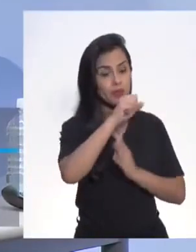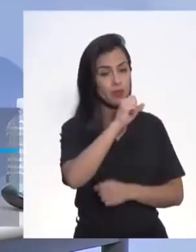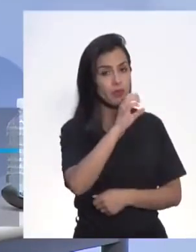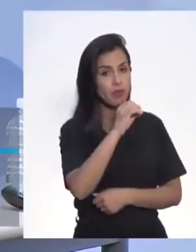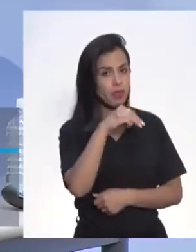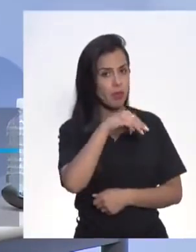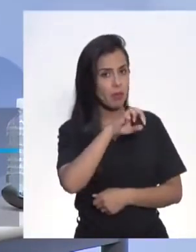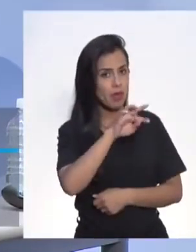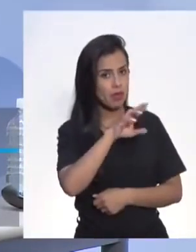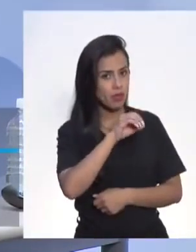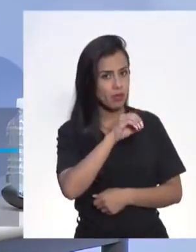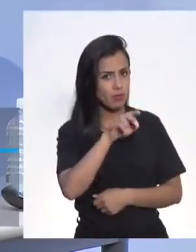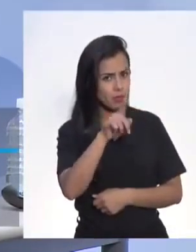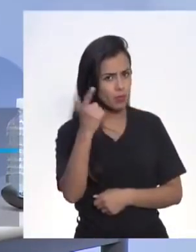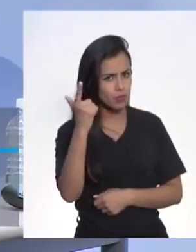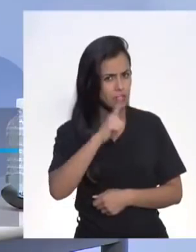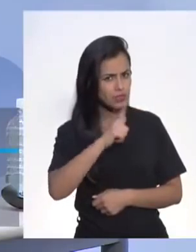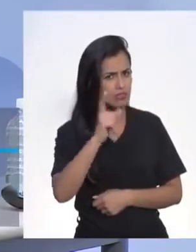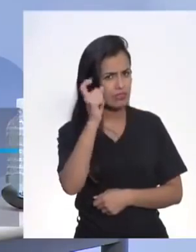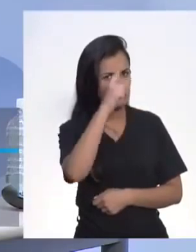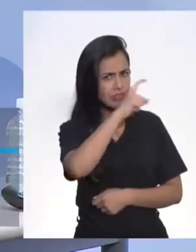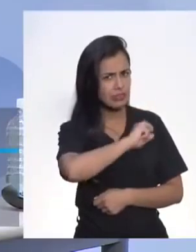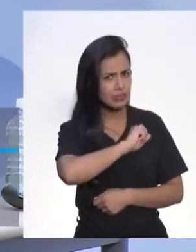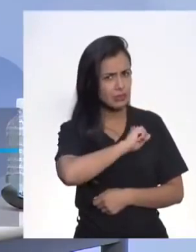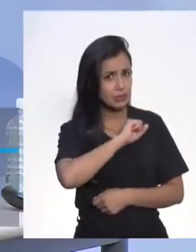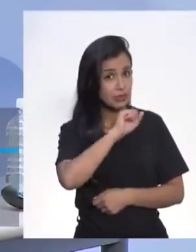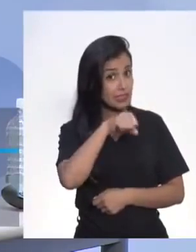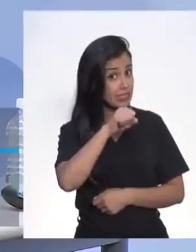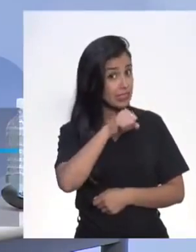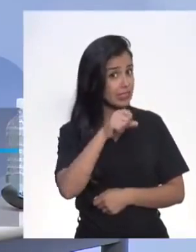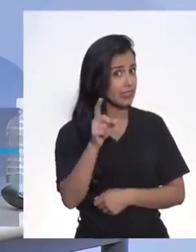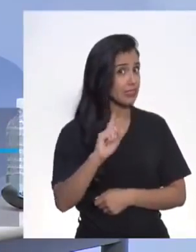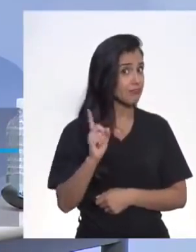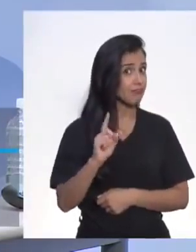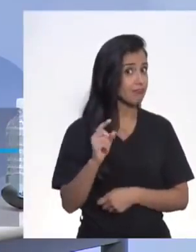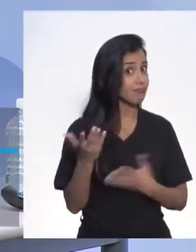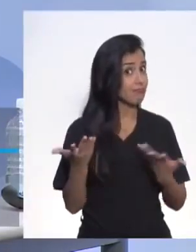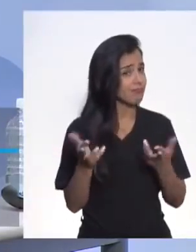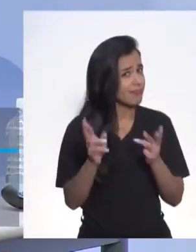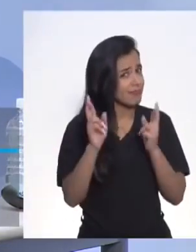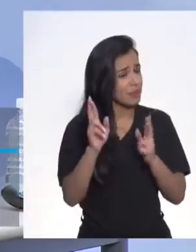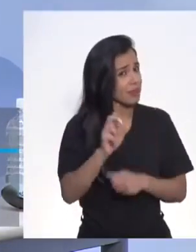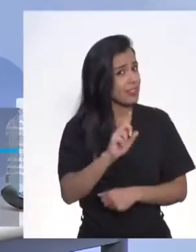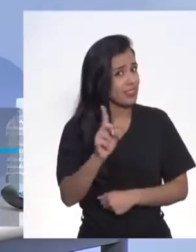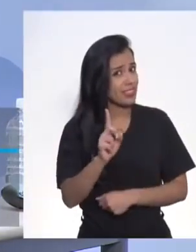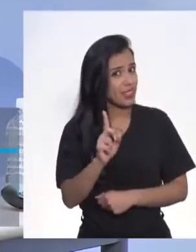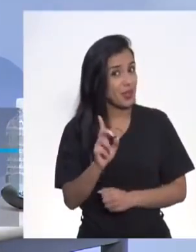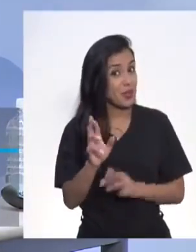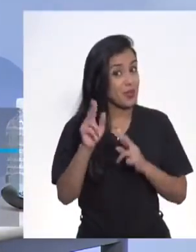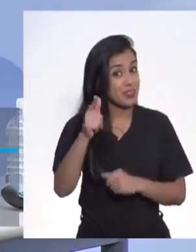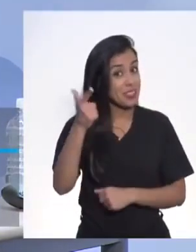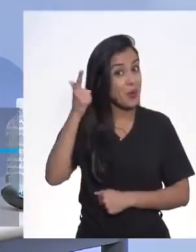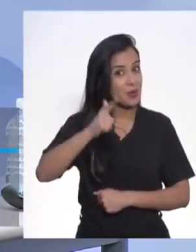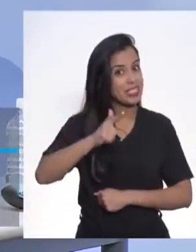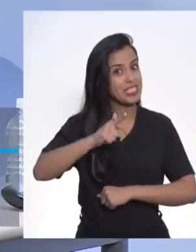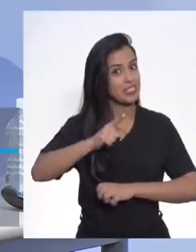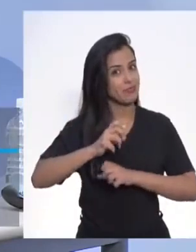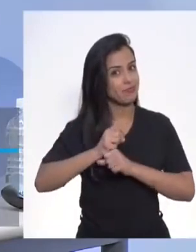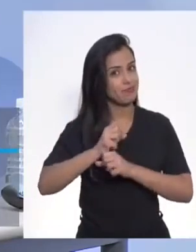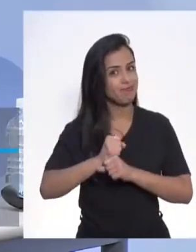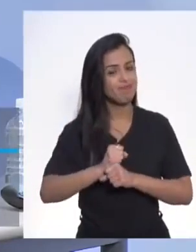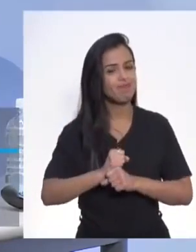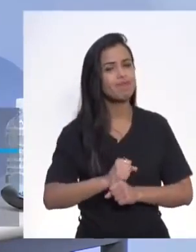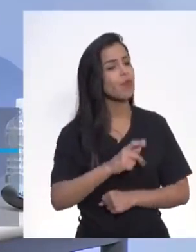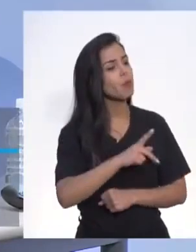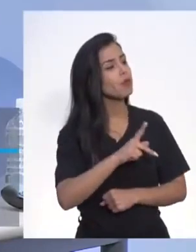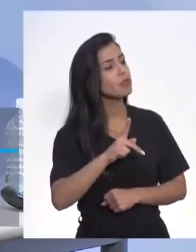divisões, as multiplicações? Deu muito trabalho? Sim? Não? Espero que não. Espero que você tenha conseguido fazer, certo? Professora